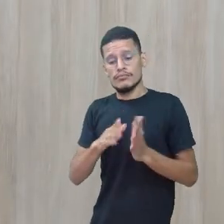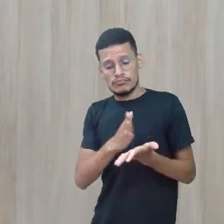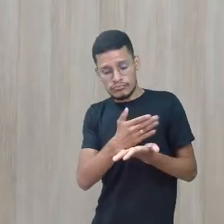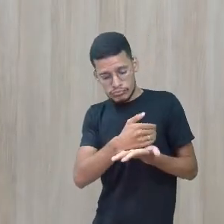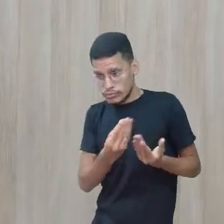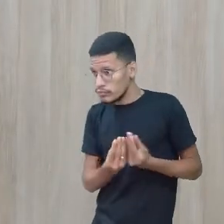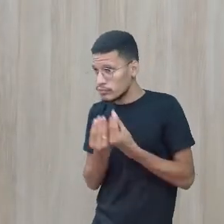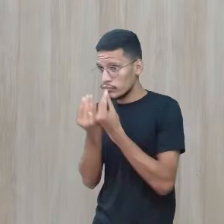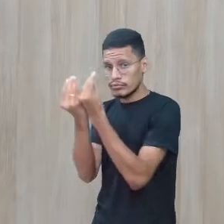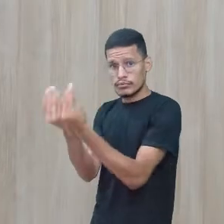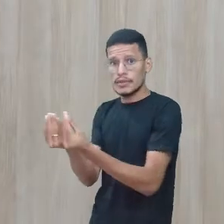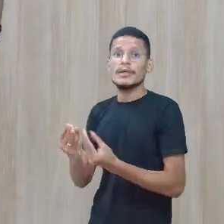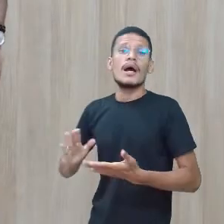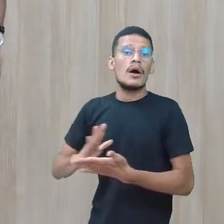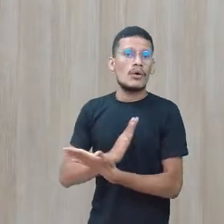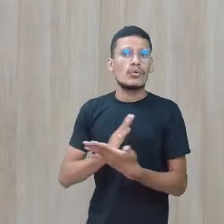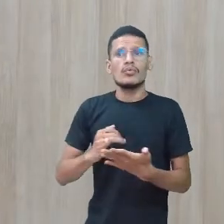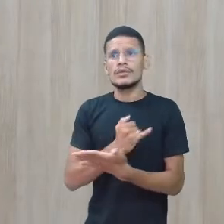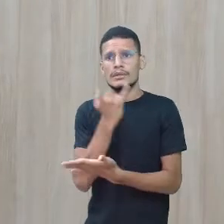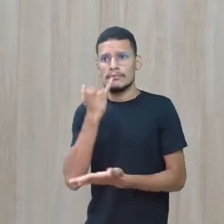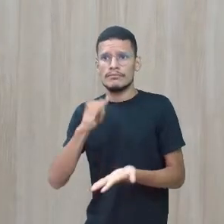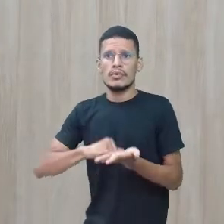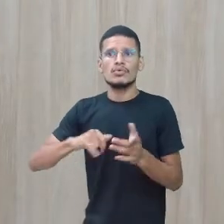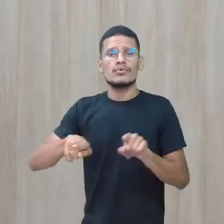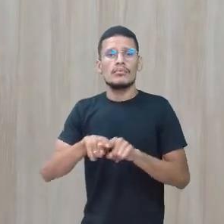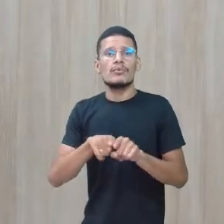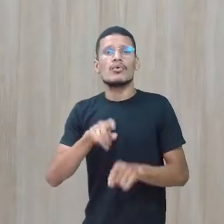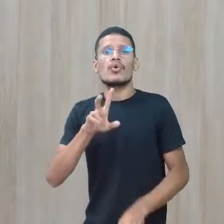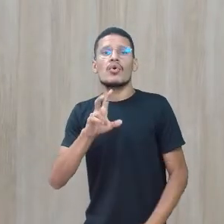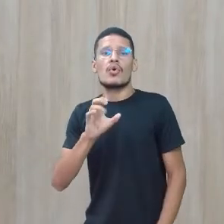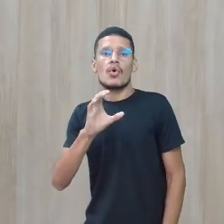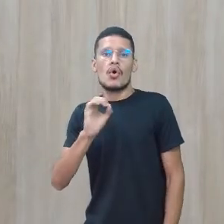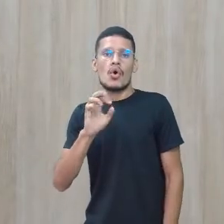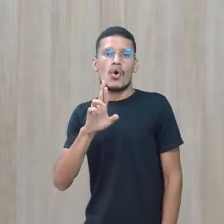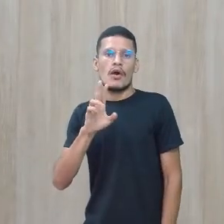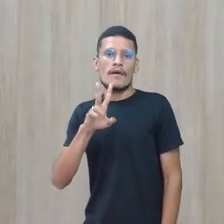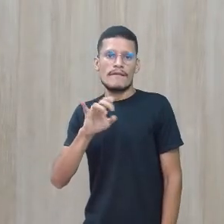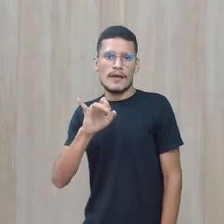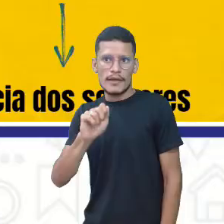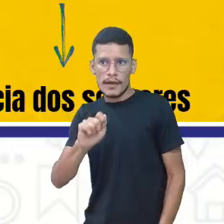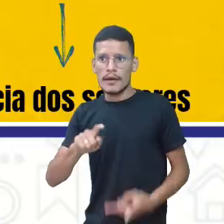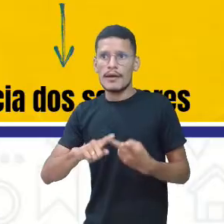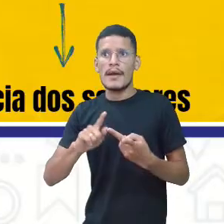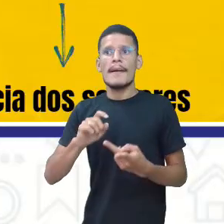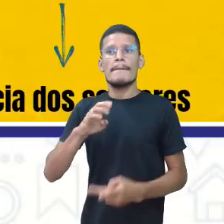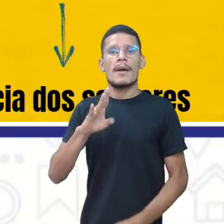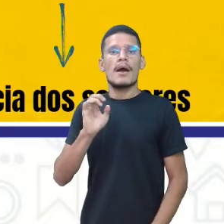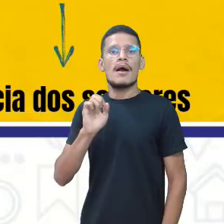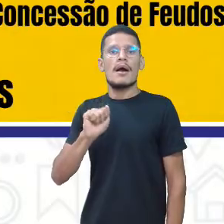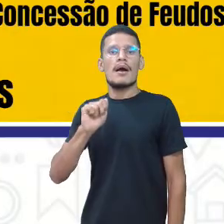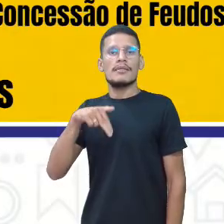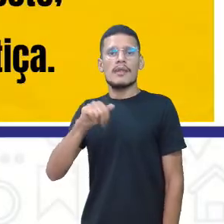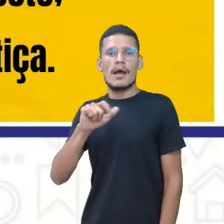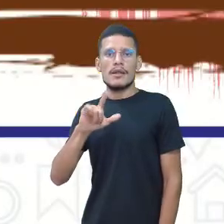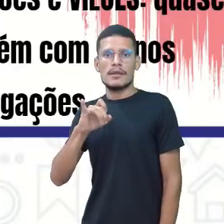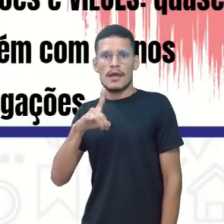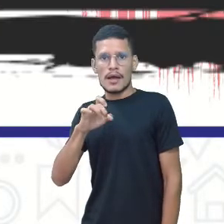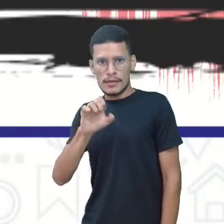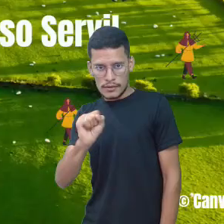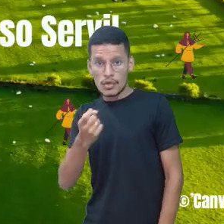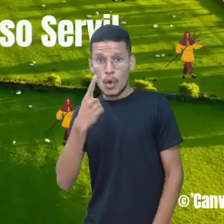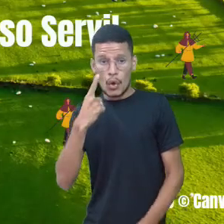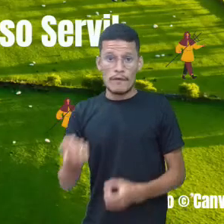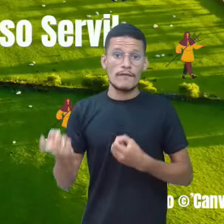E existiam aqui alguns tributos, né, como a corvéia e as banalidades. O que era isso aqui? Veja, a corvéia, vamos voltar